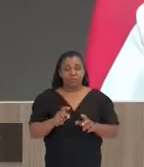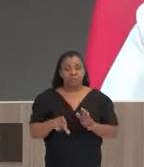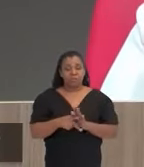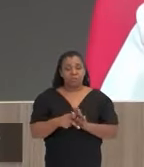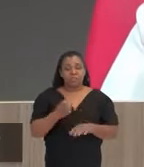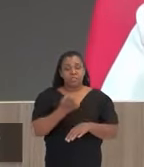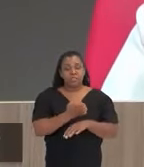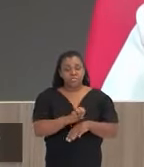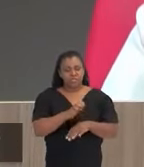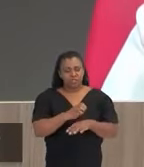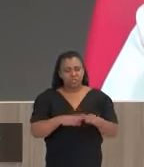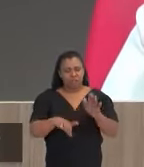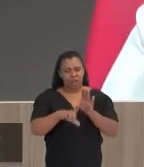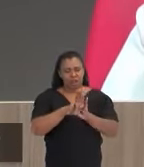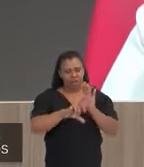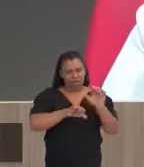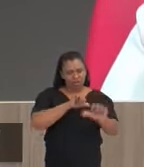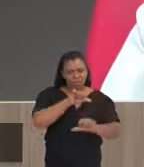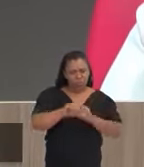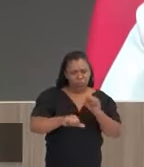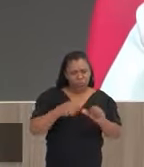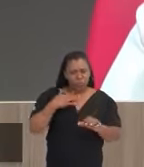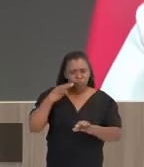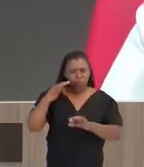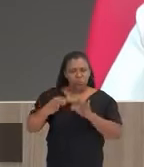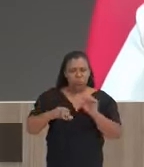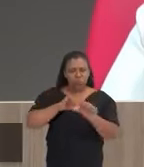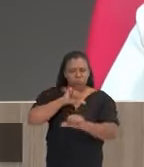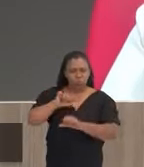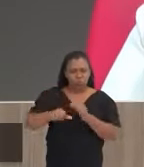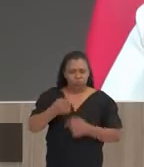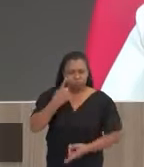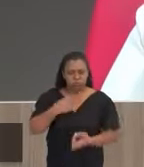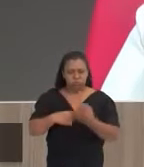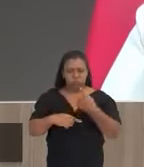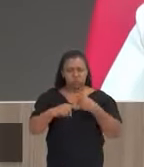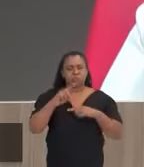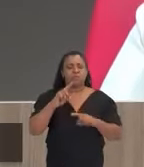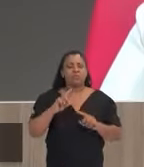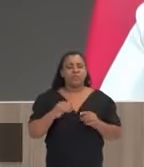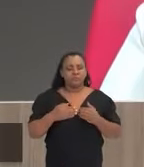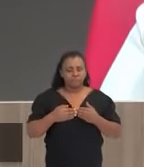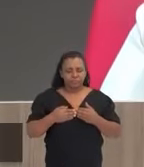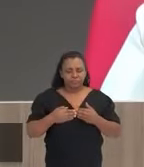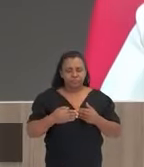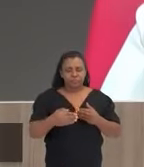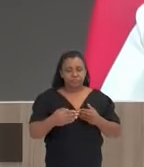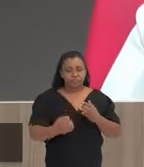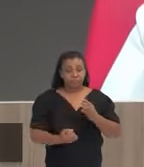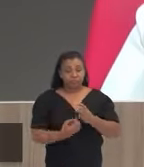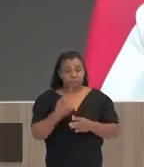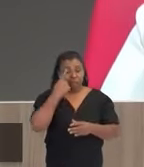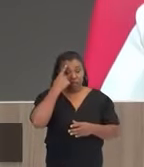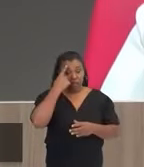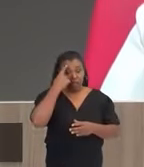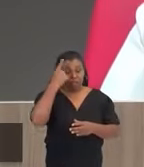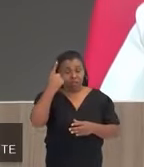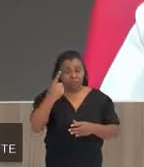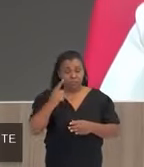está mudando, a jurisprudência também. E aí, daí surgiu a ideia de realizarmos